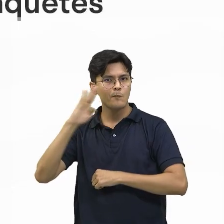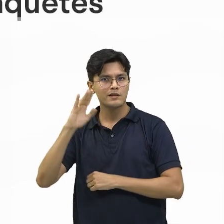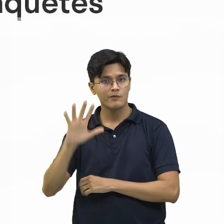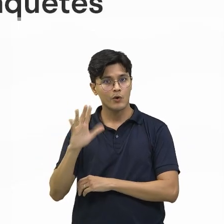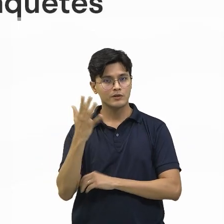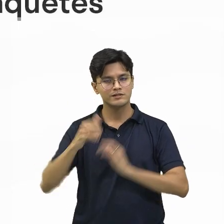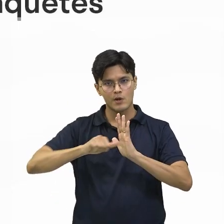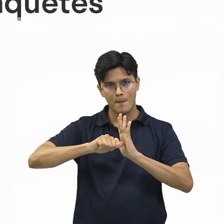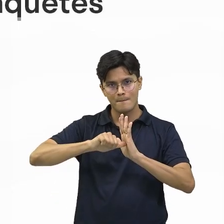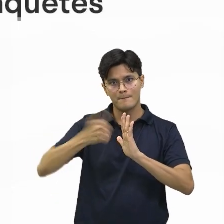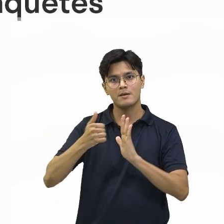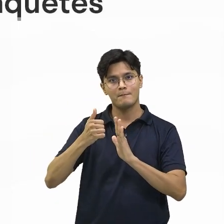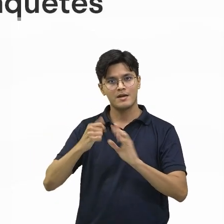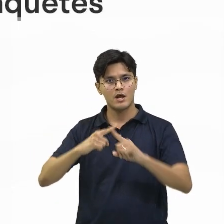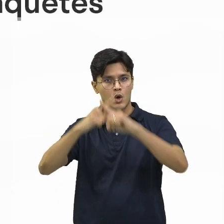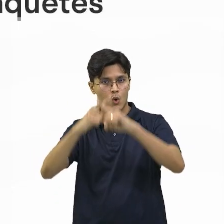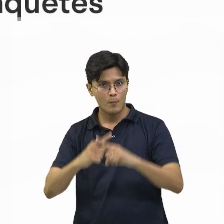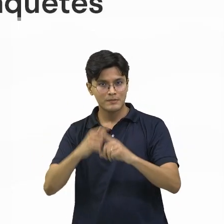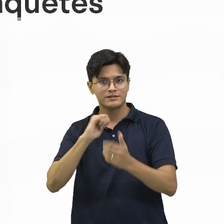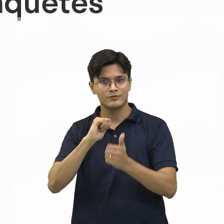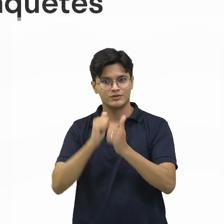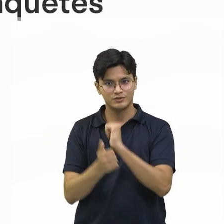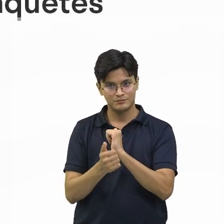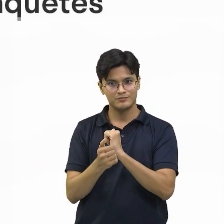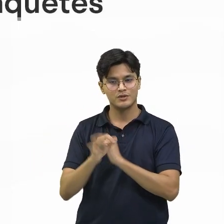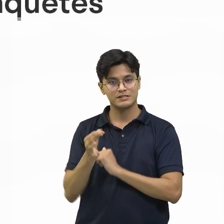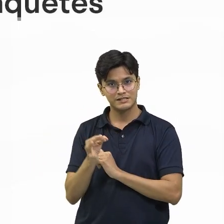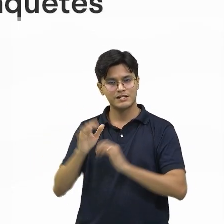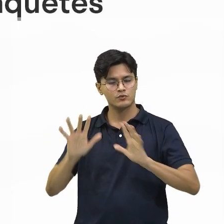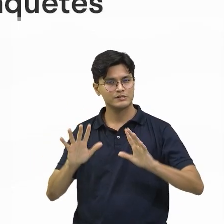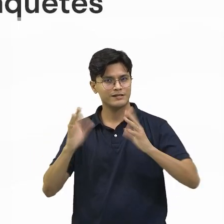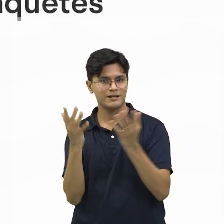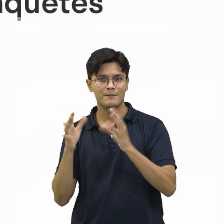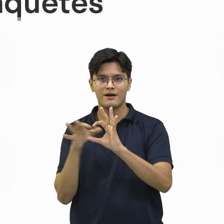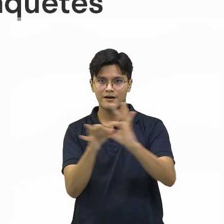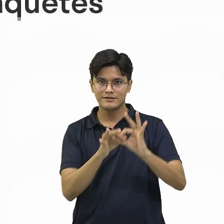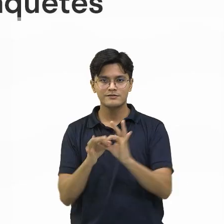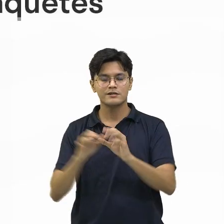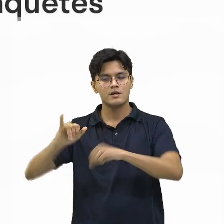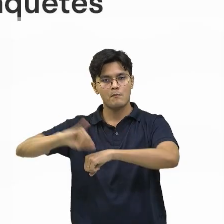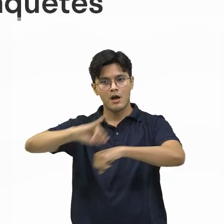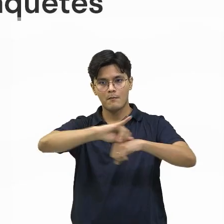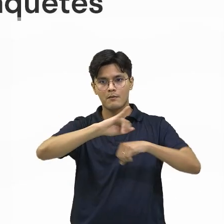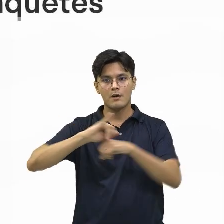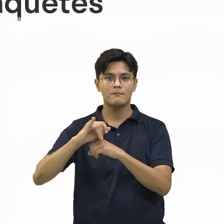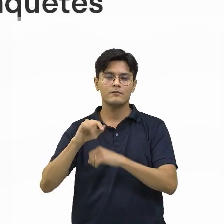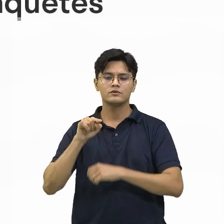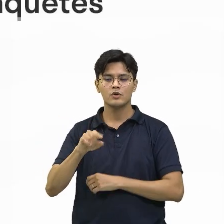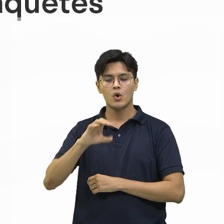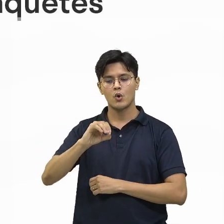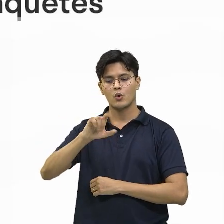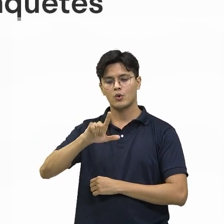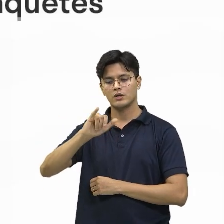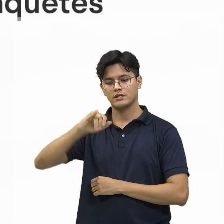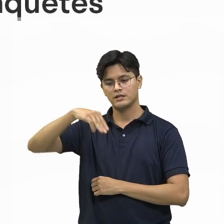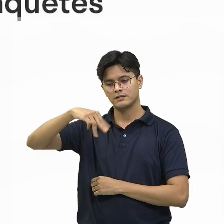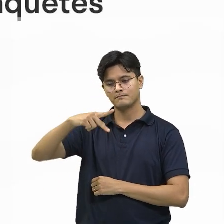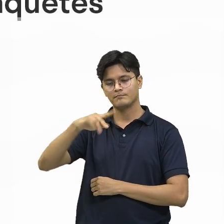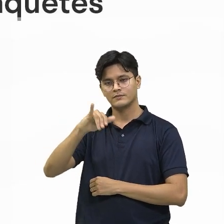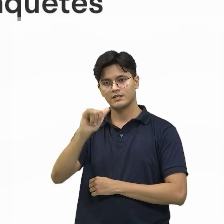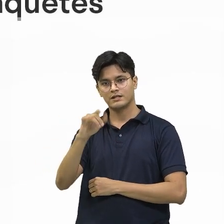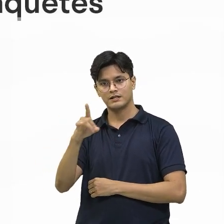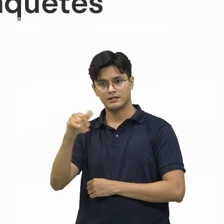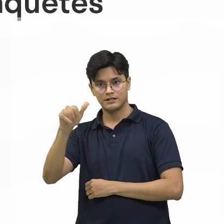celebrar alianças entre essas cidades-estados, e que ficaram marcadas como Olimpíadas. Então você